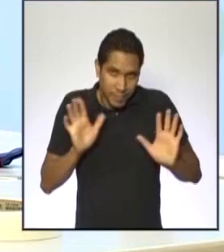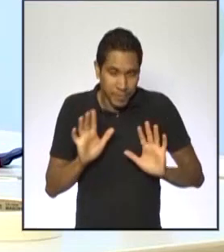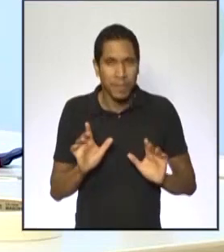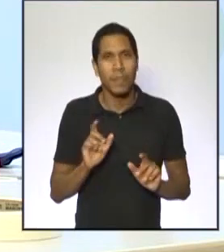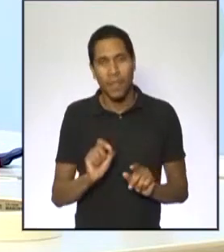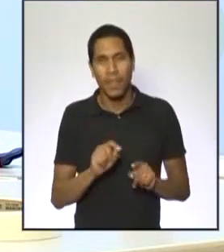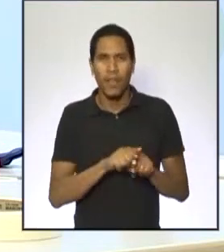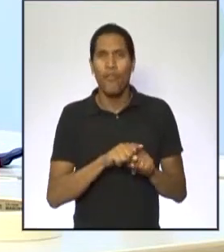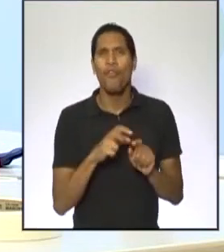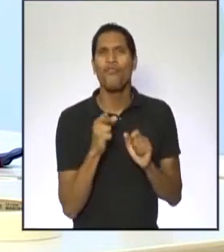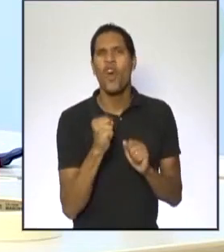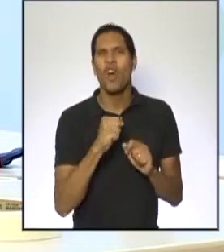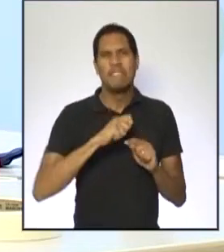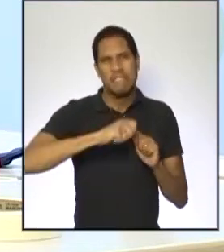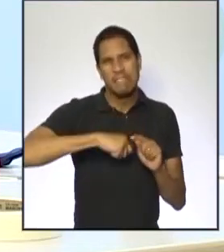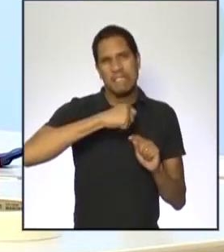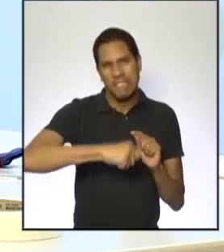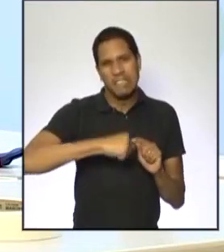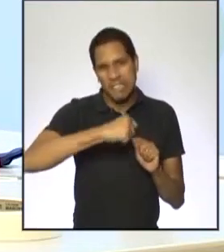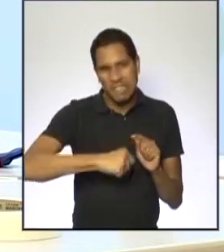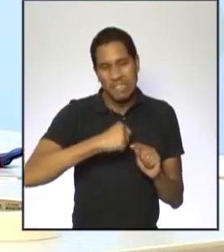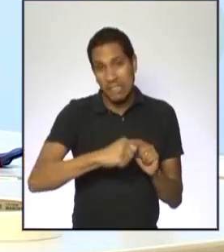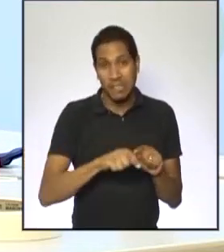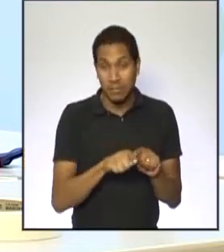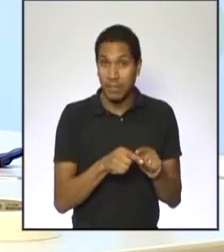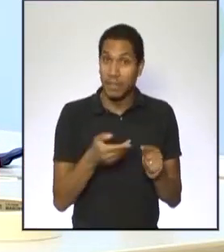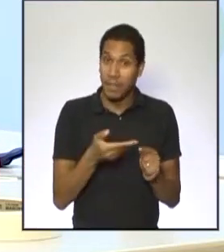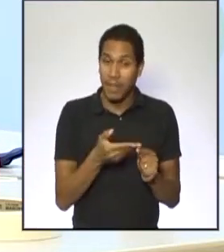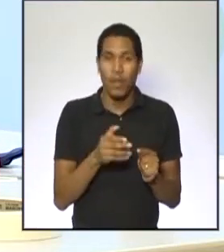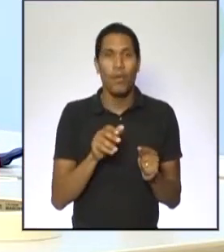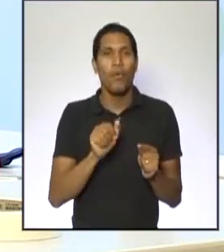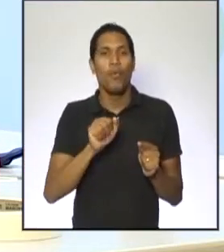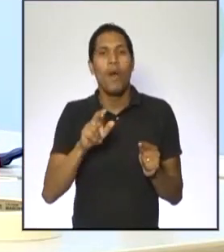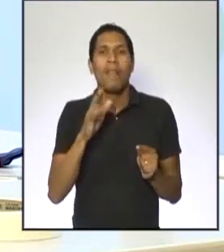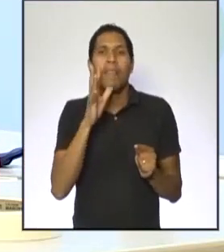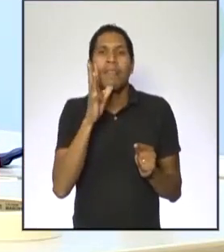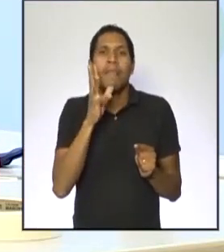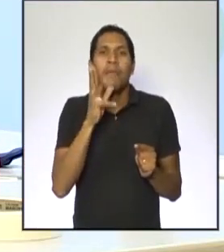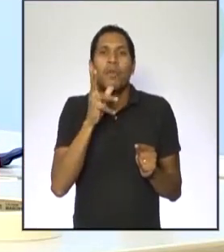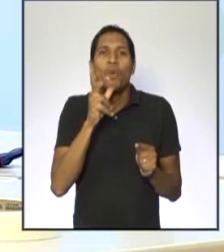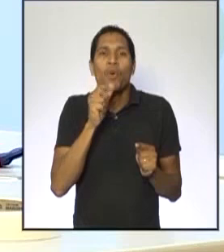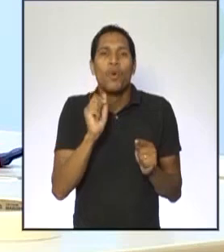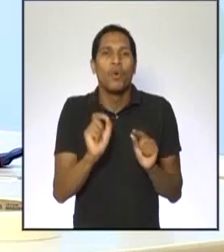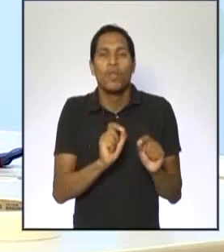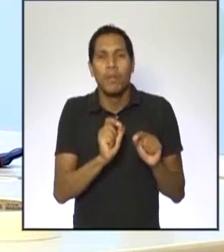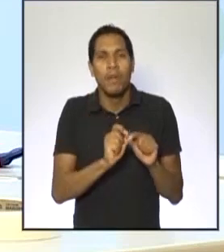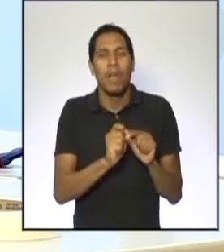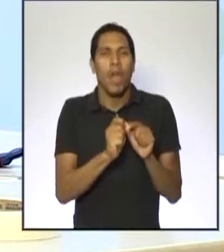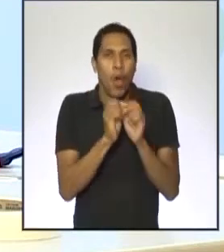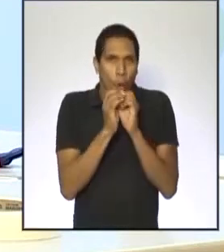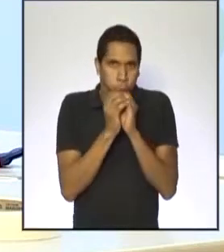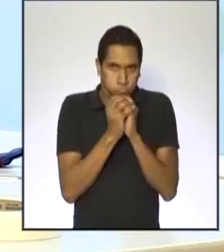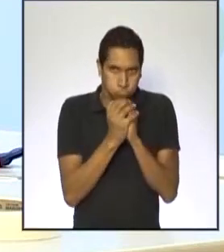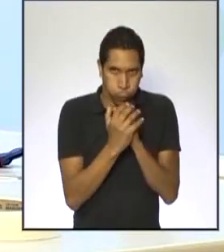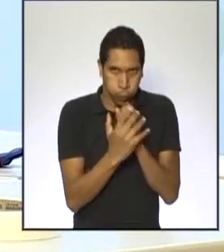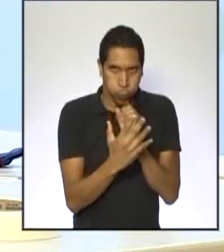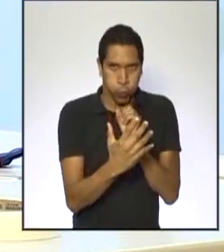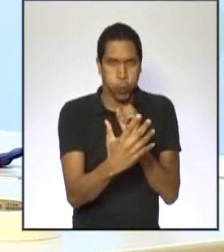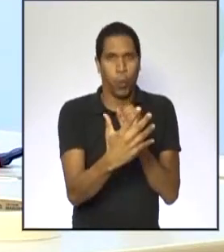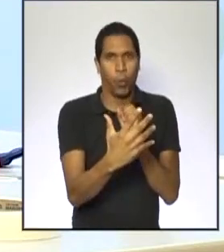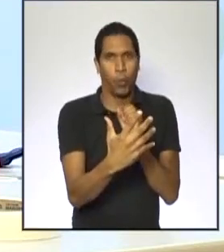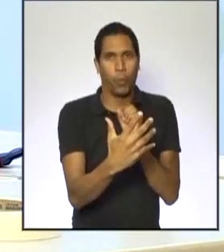prendi demais, ela está muito presa, o ar demorou demais para sair. Isso não é legal na produção do